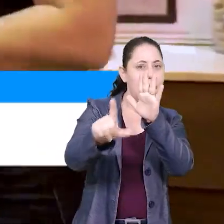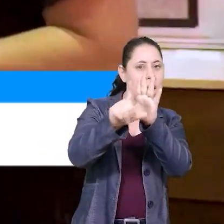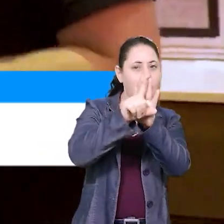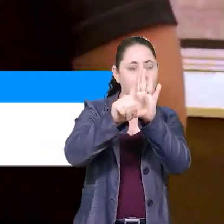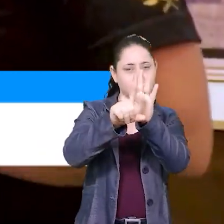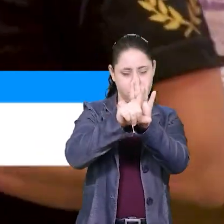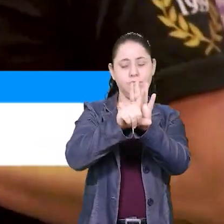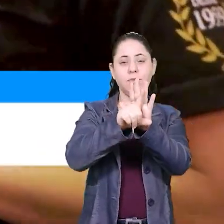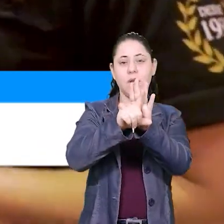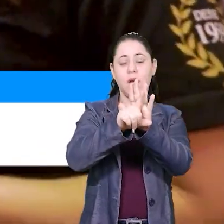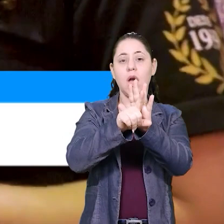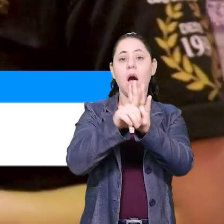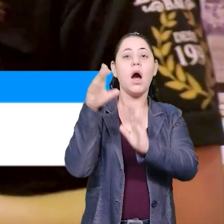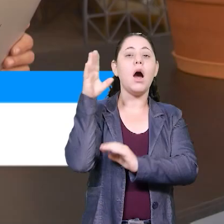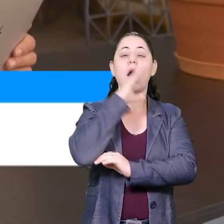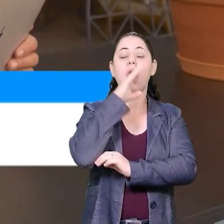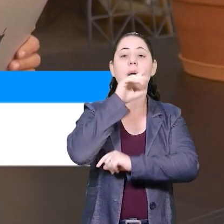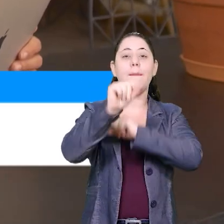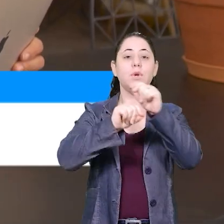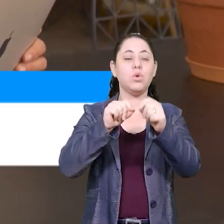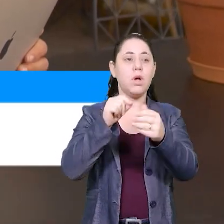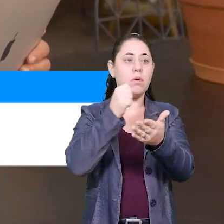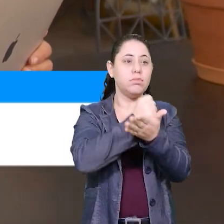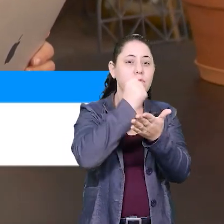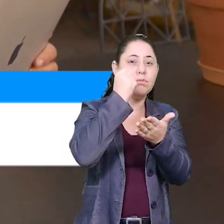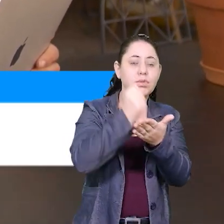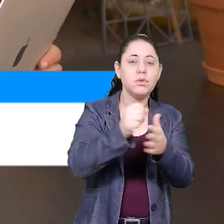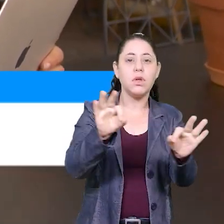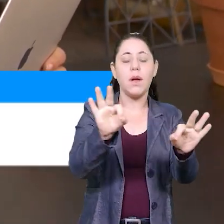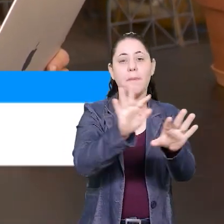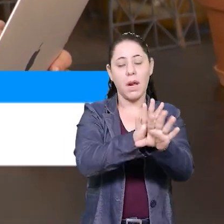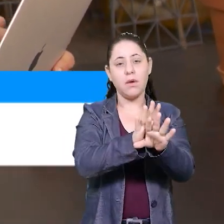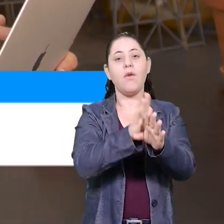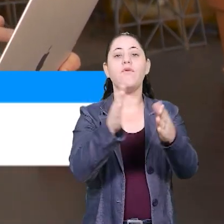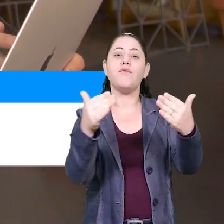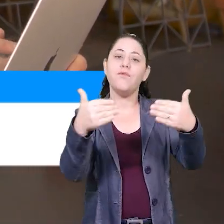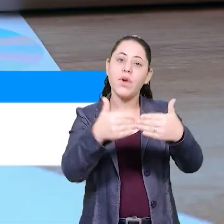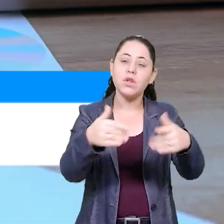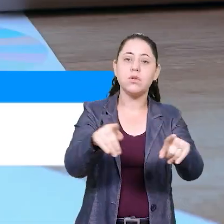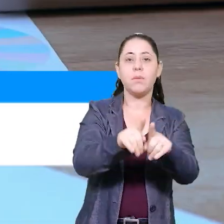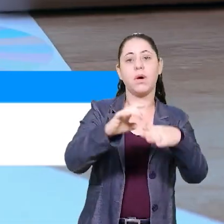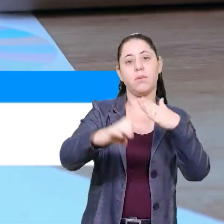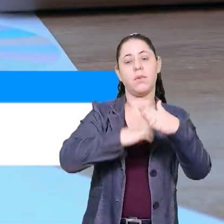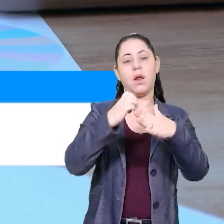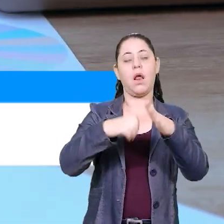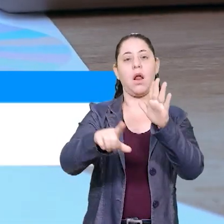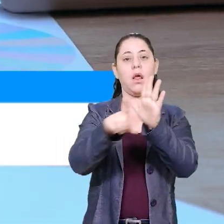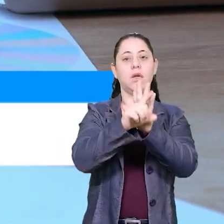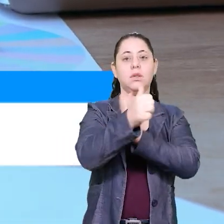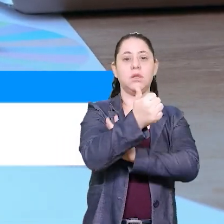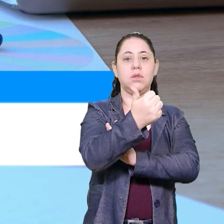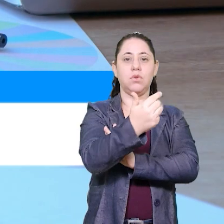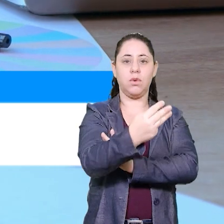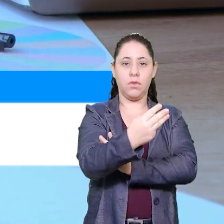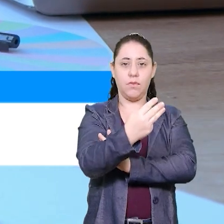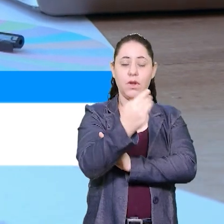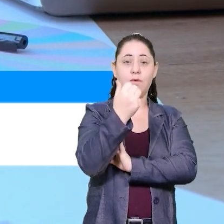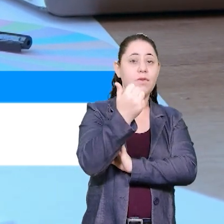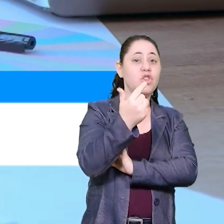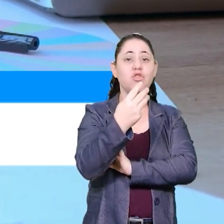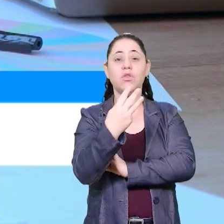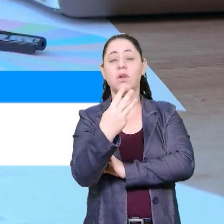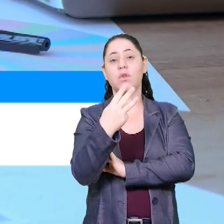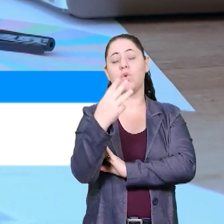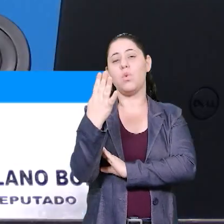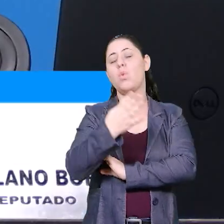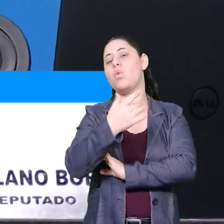que permite uma maior agilidade nos atos de abertura e baixa de empresas, conforme a Lei Complementar 123